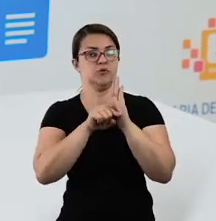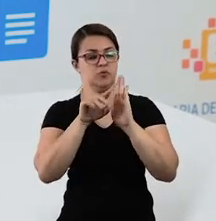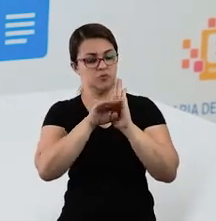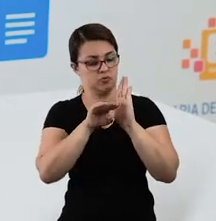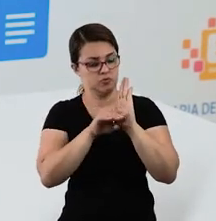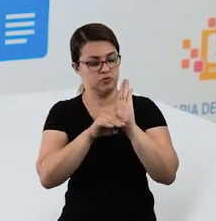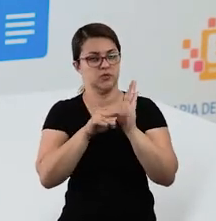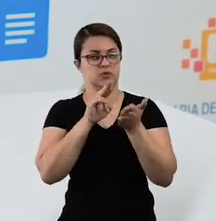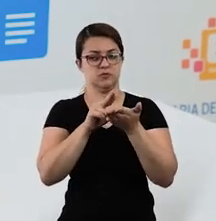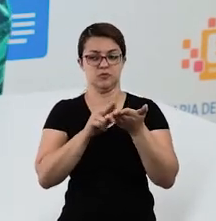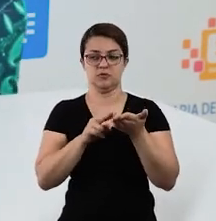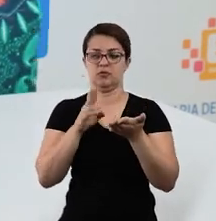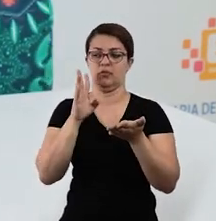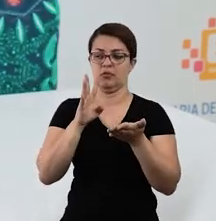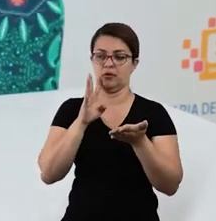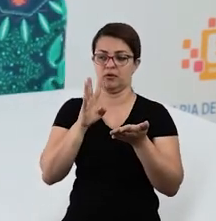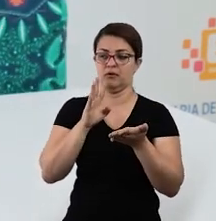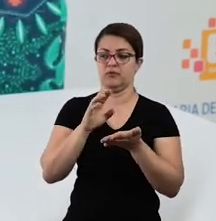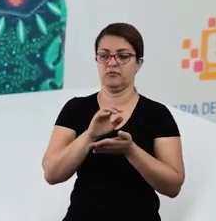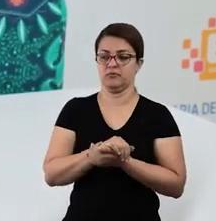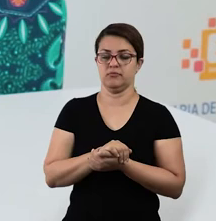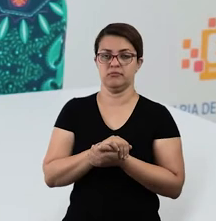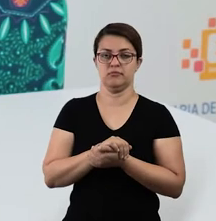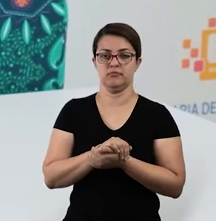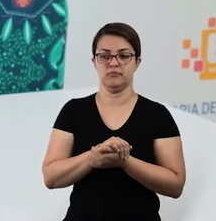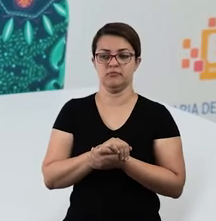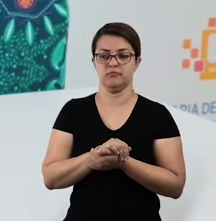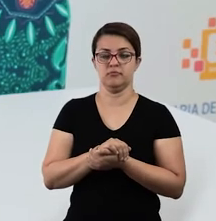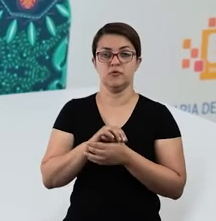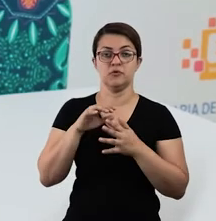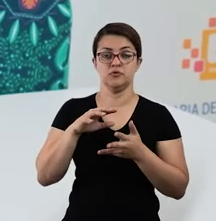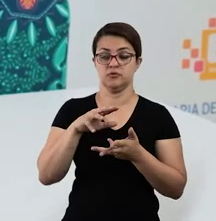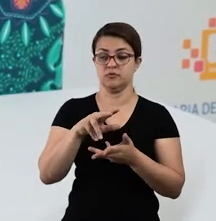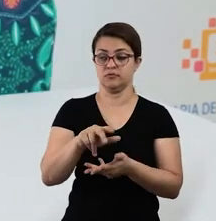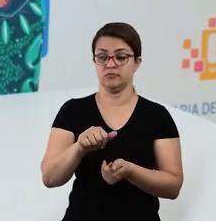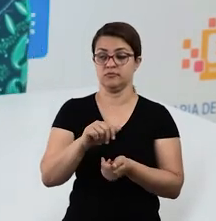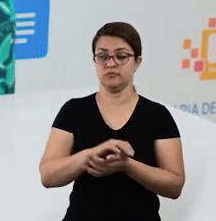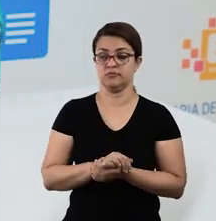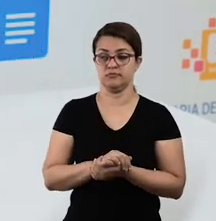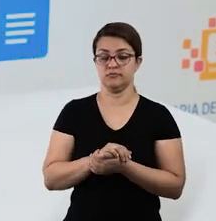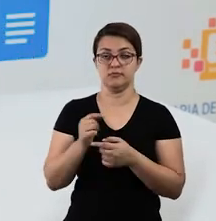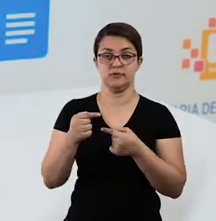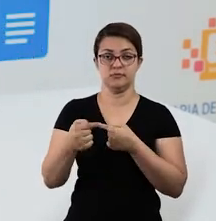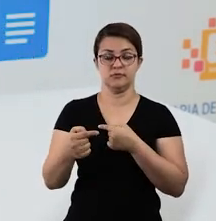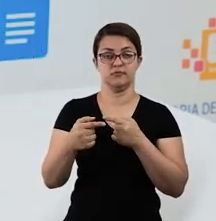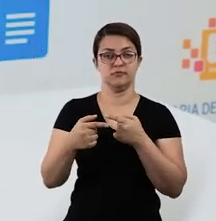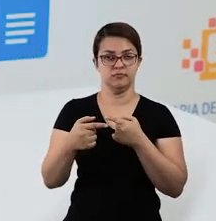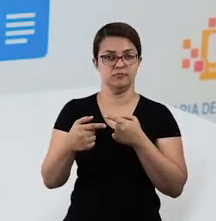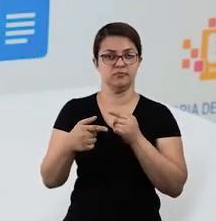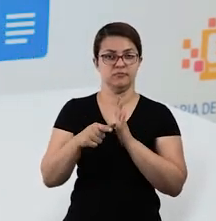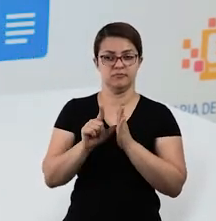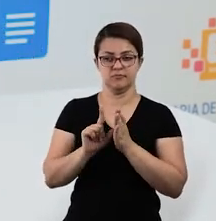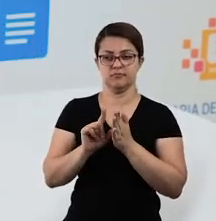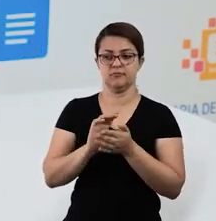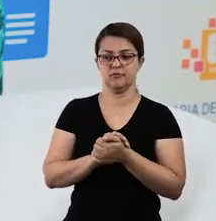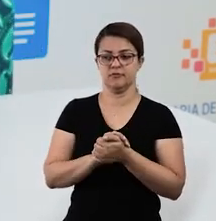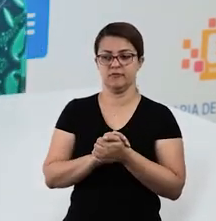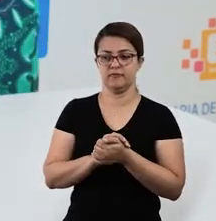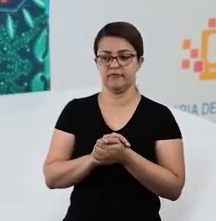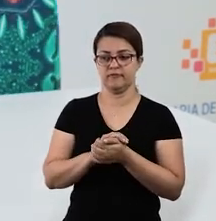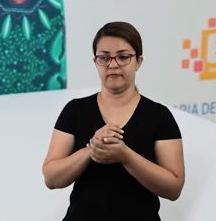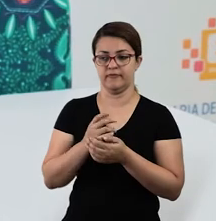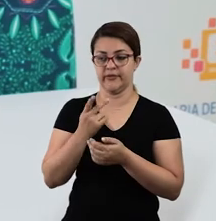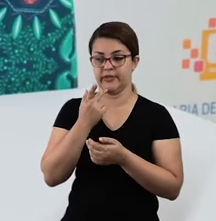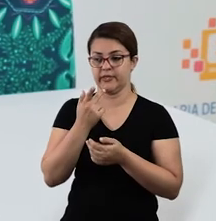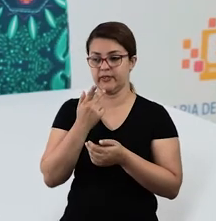no Lição de Casa, tá bom? É muito legal. Em geografia, Na semana passada nós falamos sobre croquis,